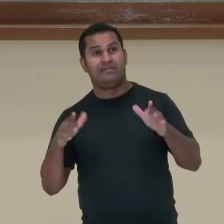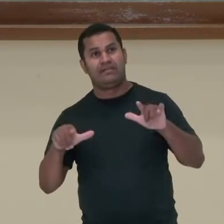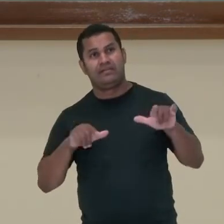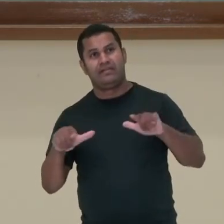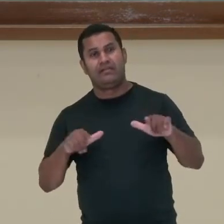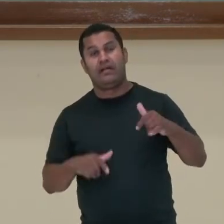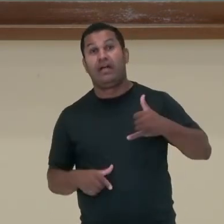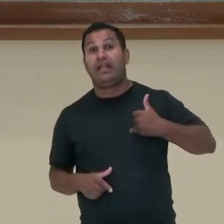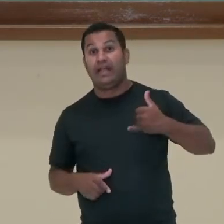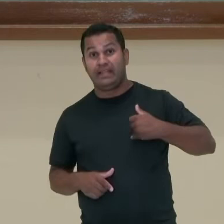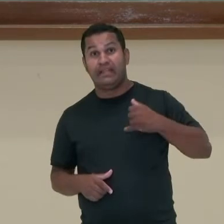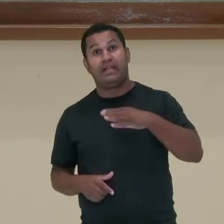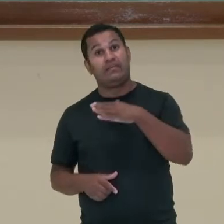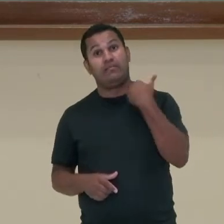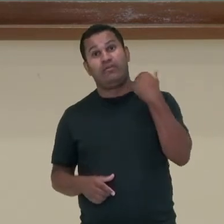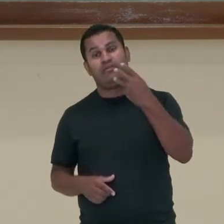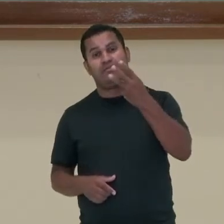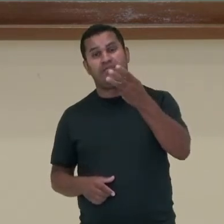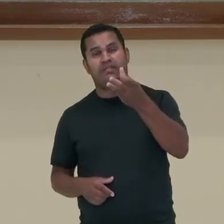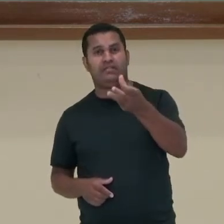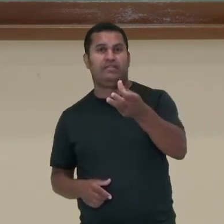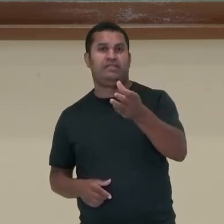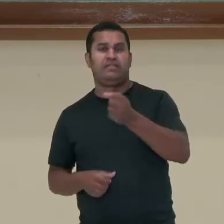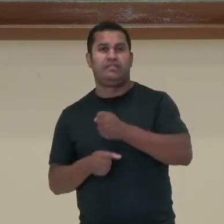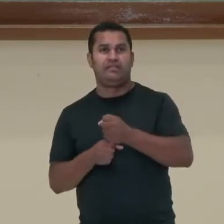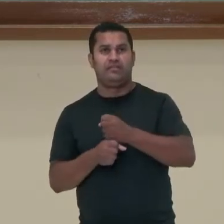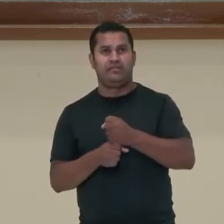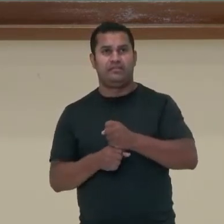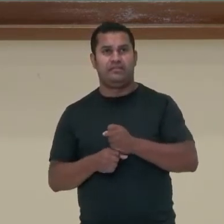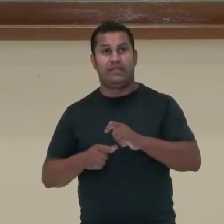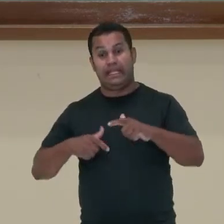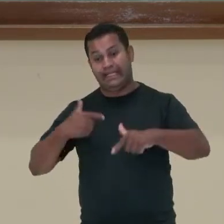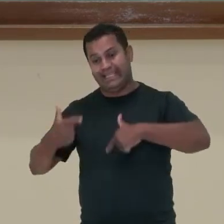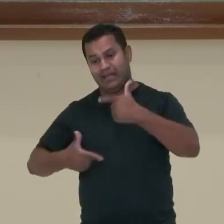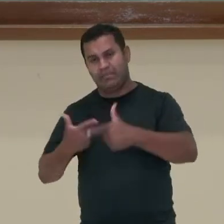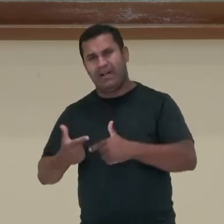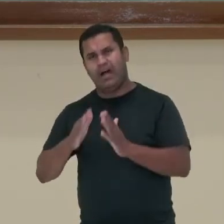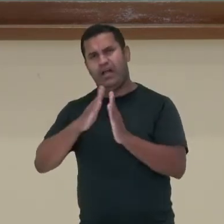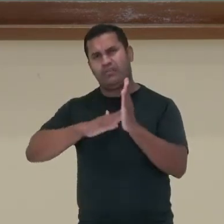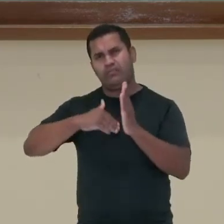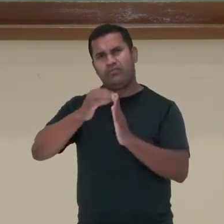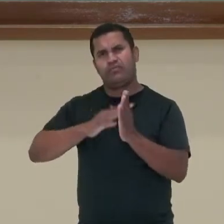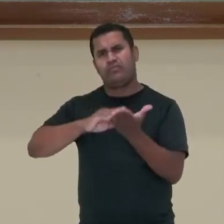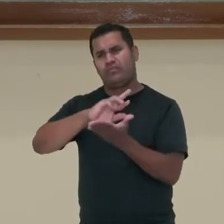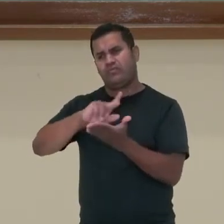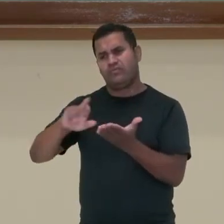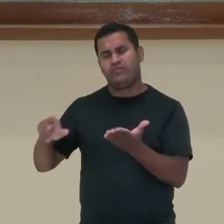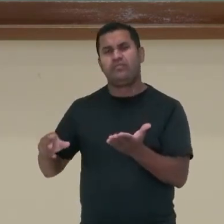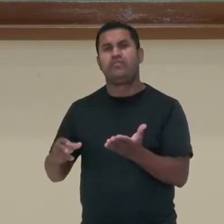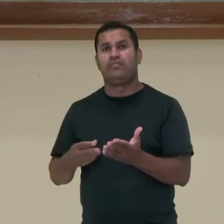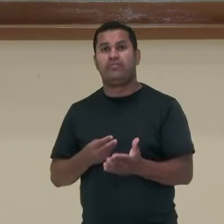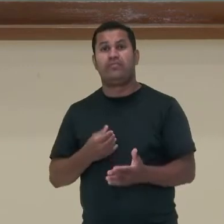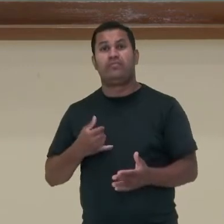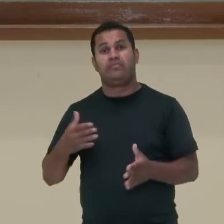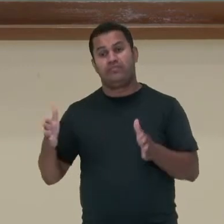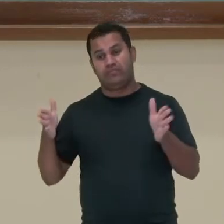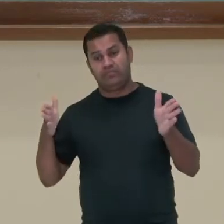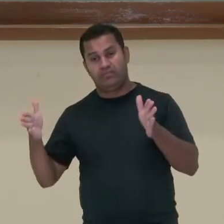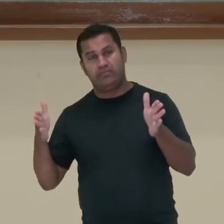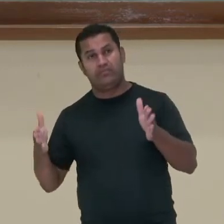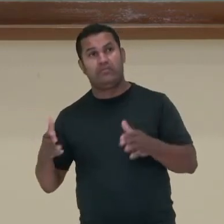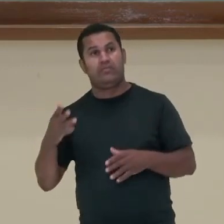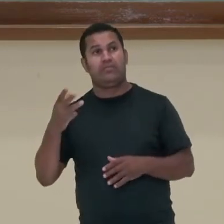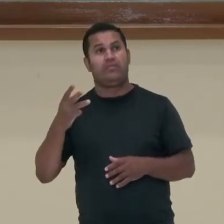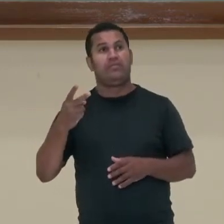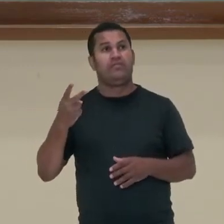36 anos de idade, ele era muito novo. E conta a história, alguns historiadores até citam que ele acabou morrendo nos